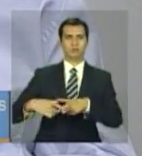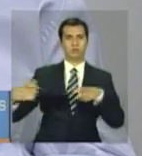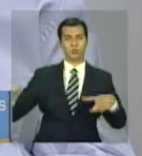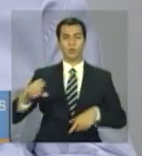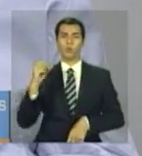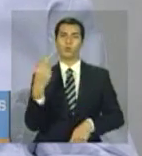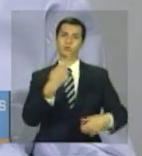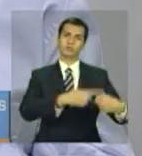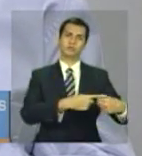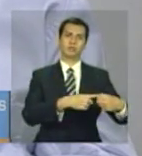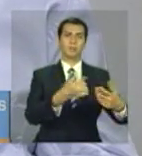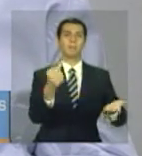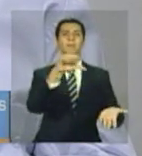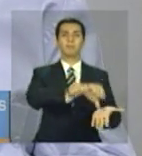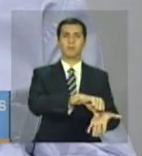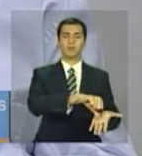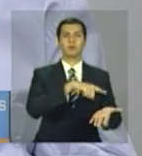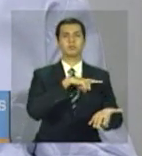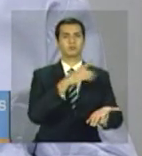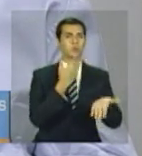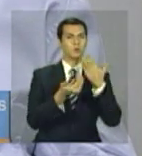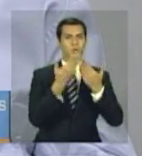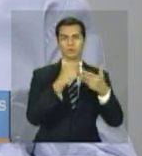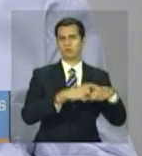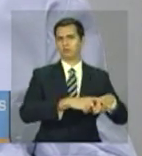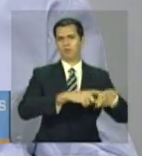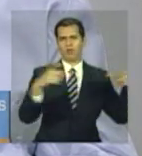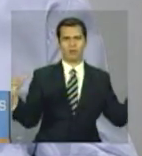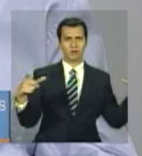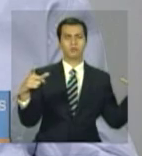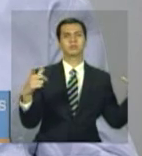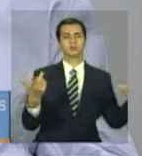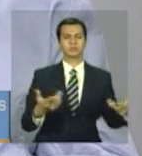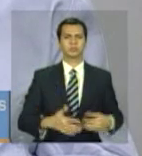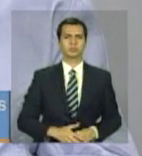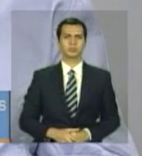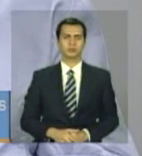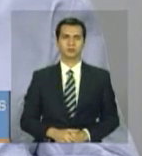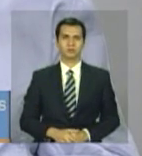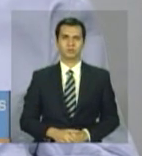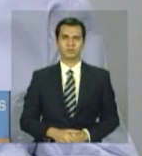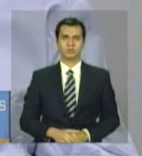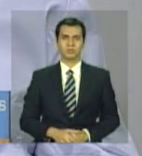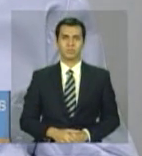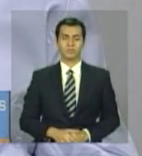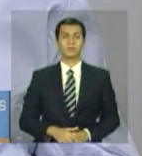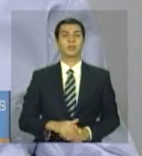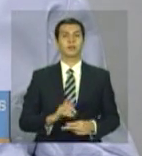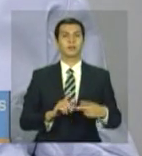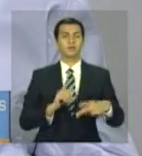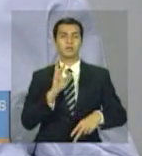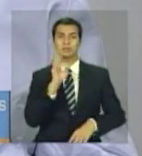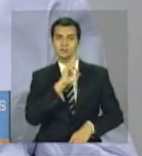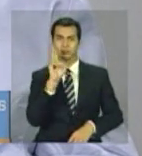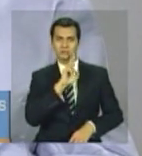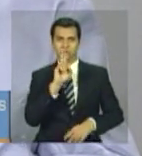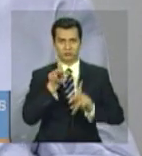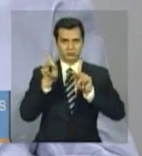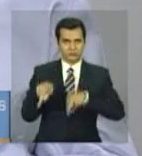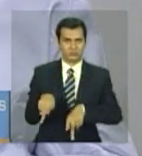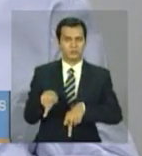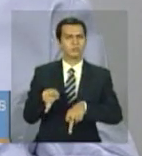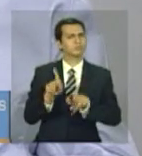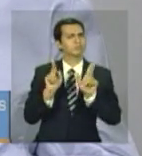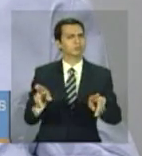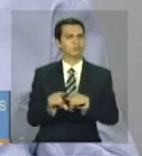você tenha uma oferta grande de alimentos nessas condições que foram colocadas. O restaurante popular também é a mesma coisa, porque